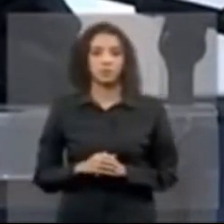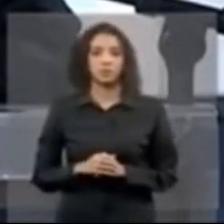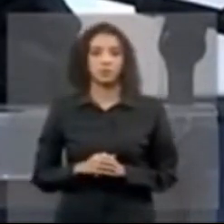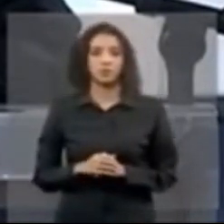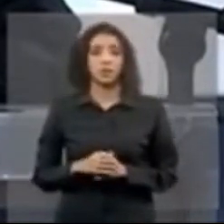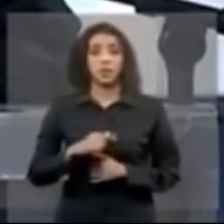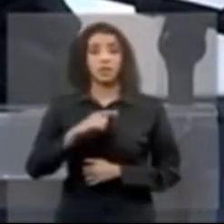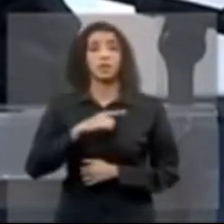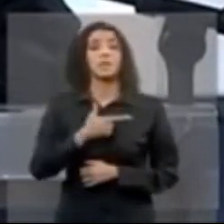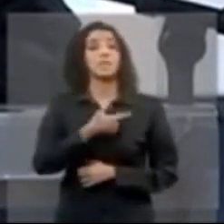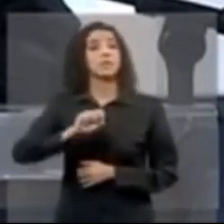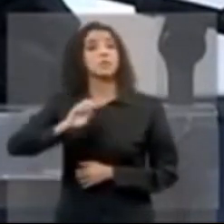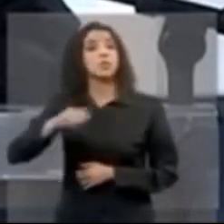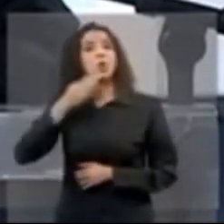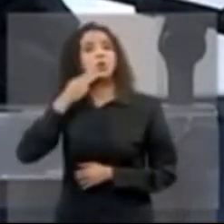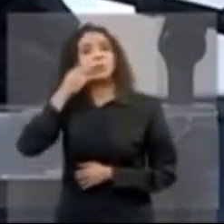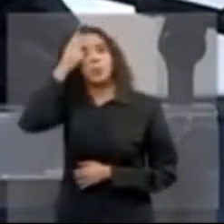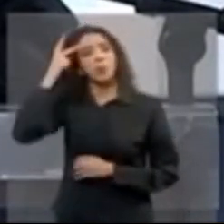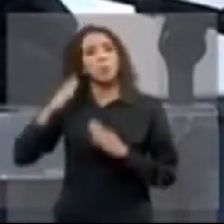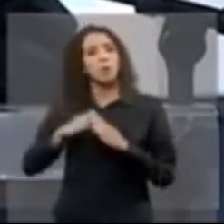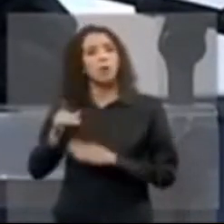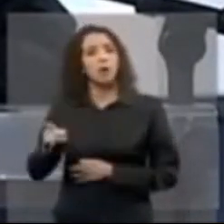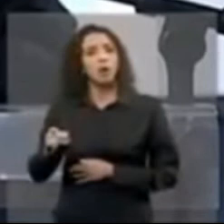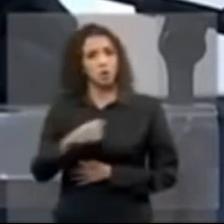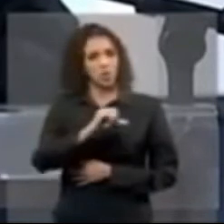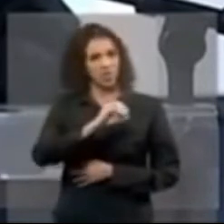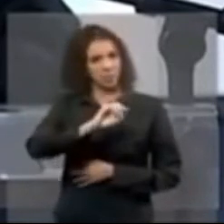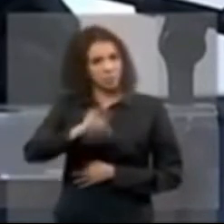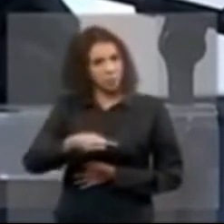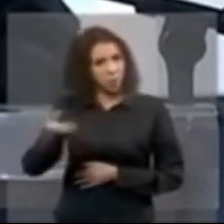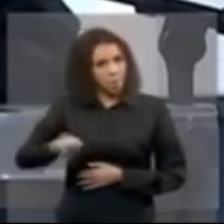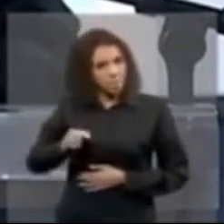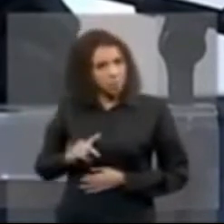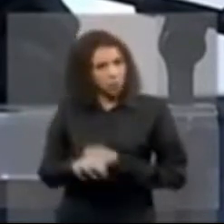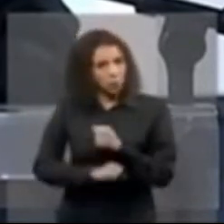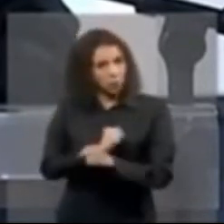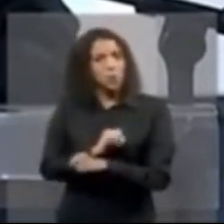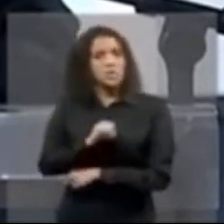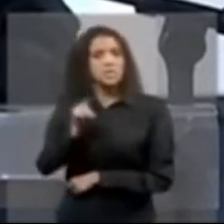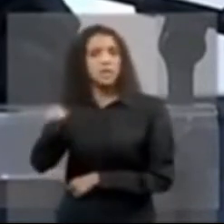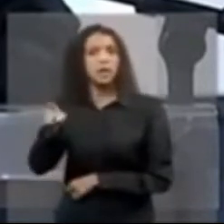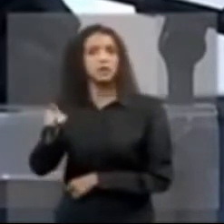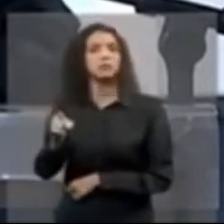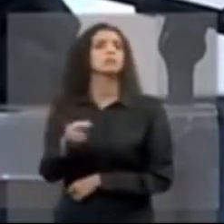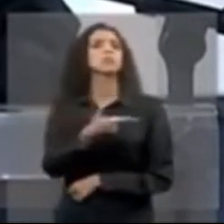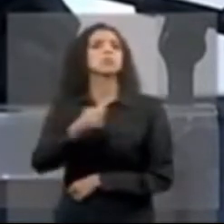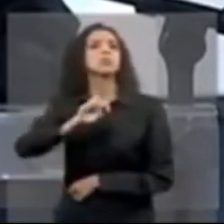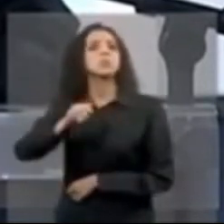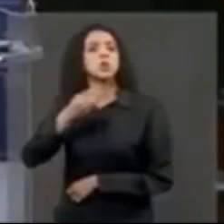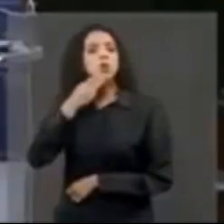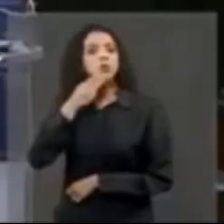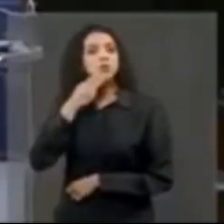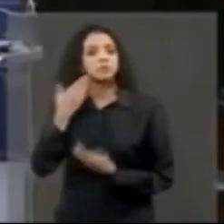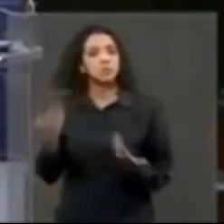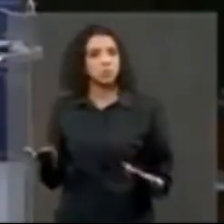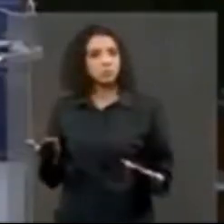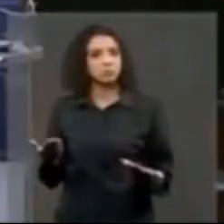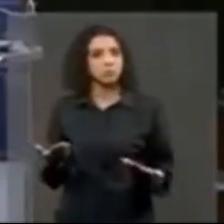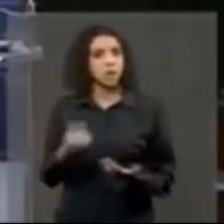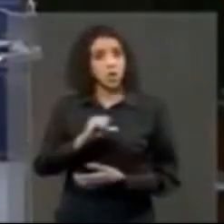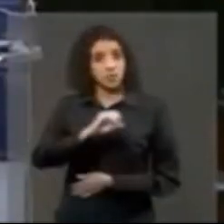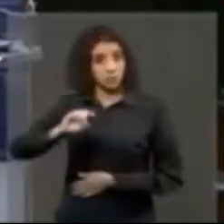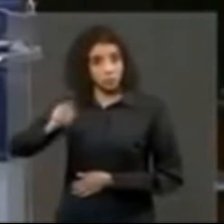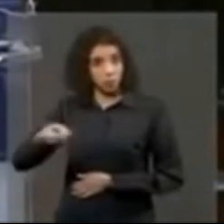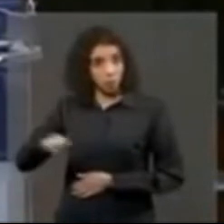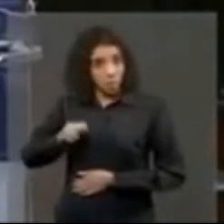20 milhões de habitantes e pratica 90 mil abortos por ano. Se tivesse 200 milhões, faria 900 mil abortos por